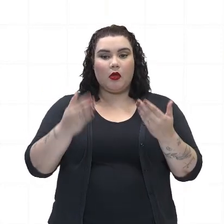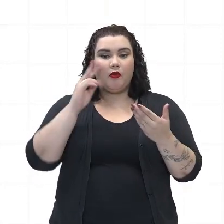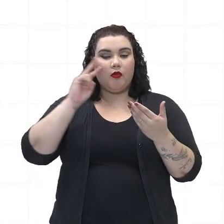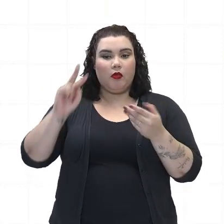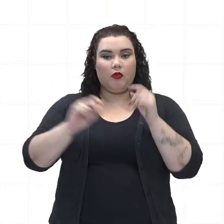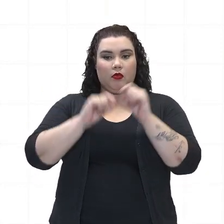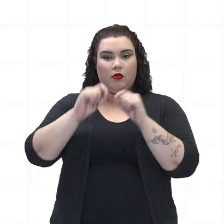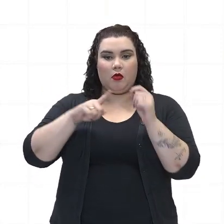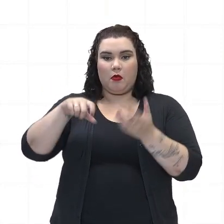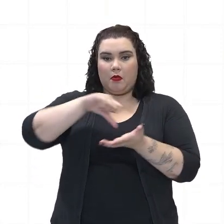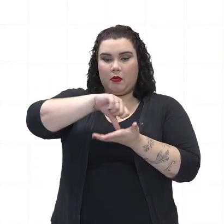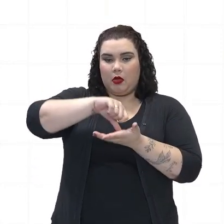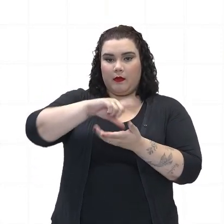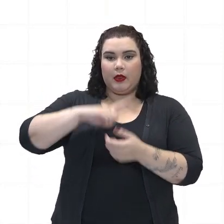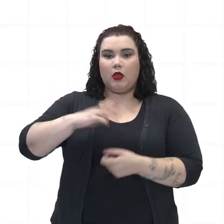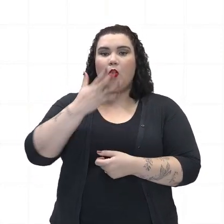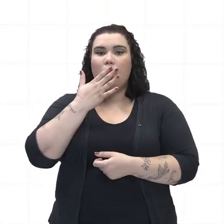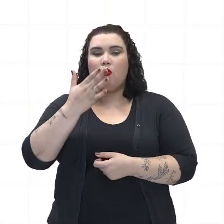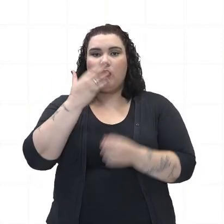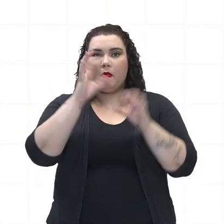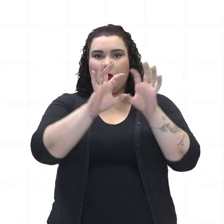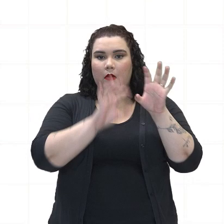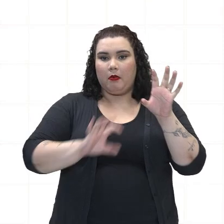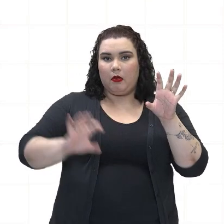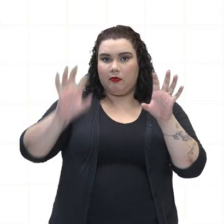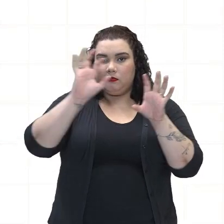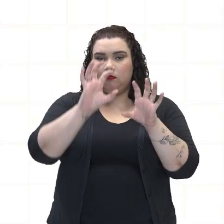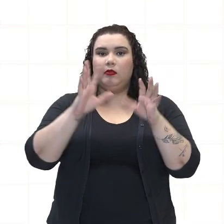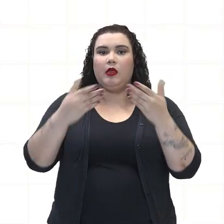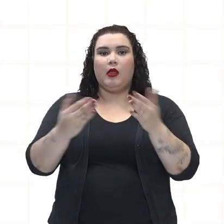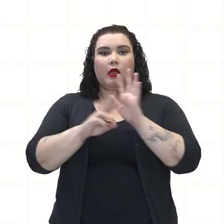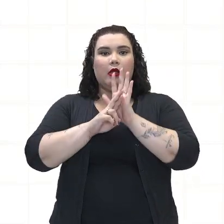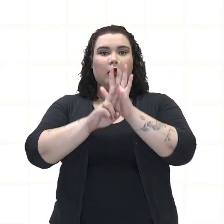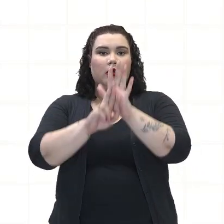aqui que o nosso mapa tem cores e essas cores representam